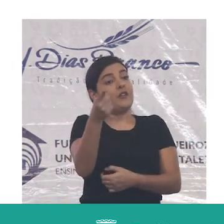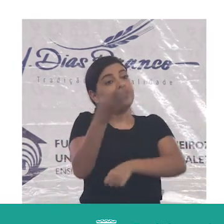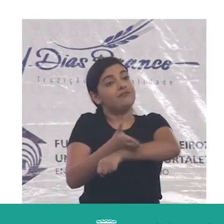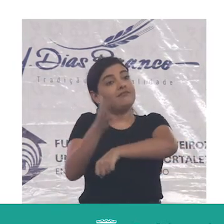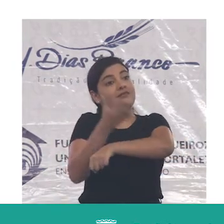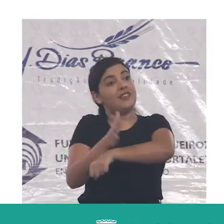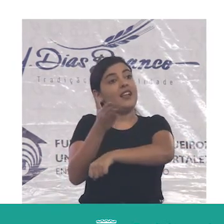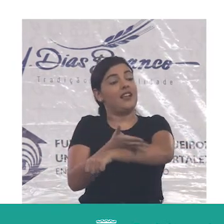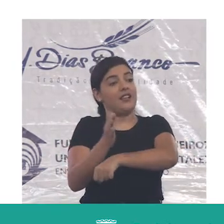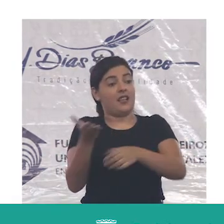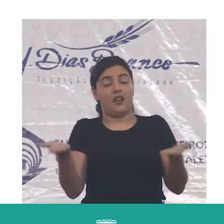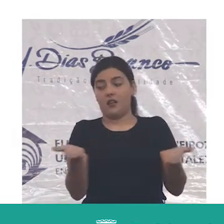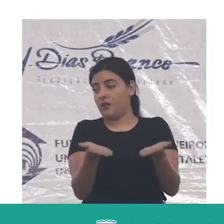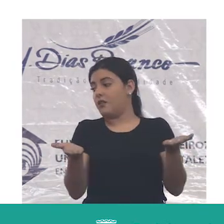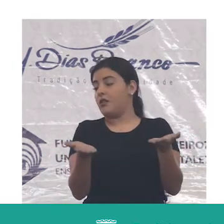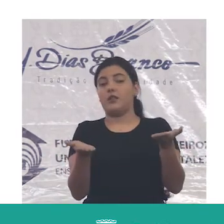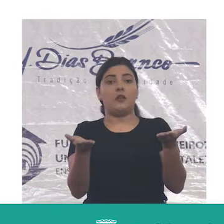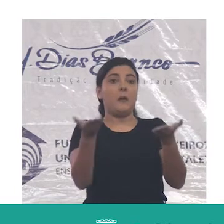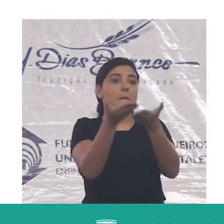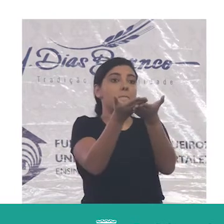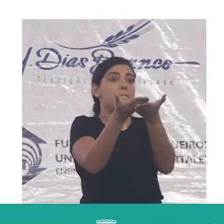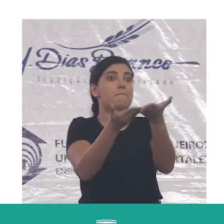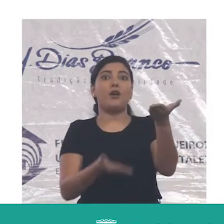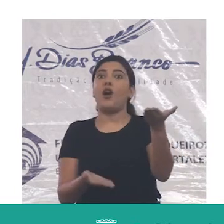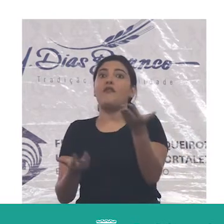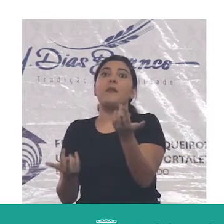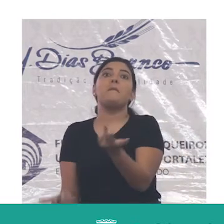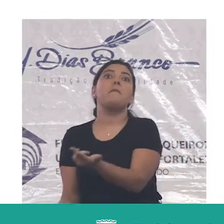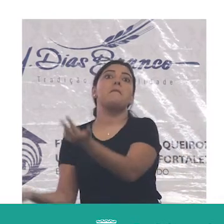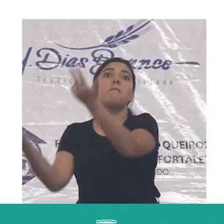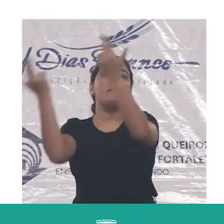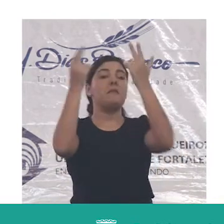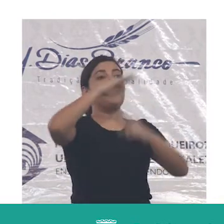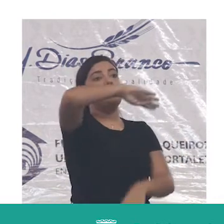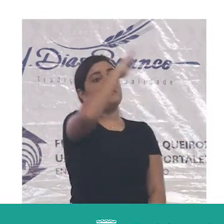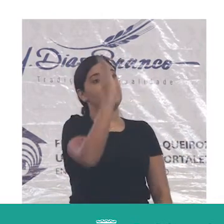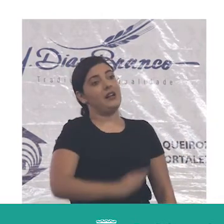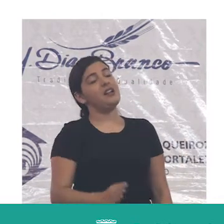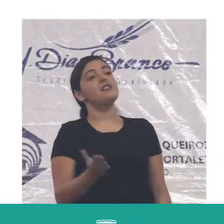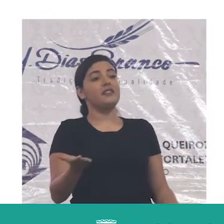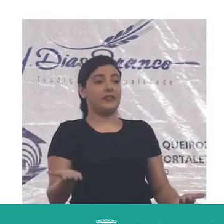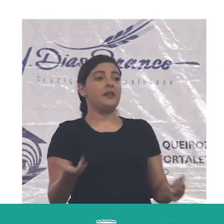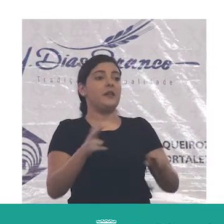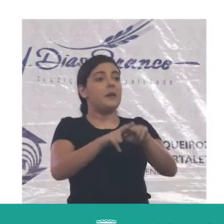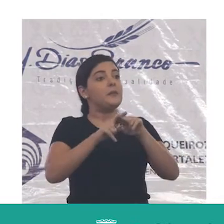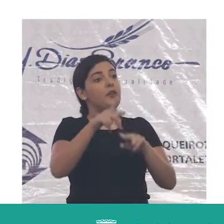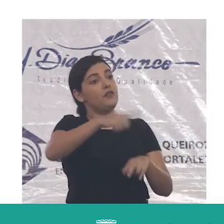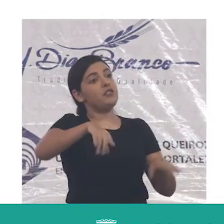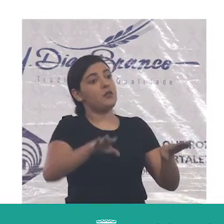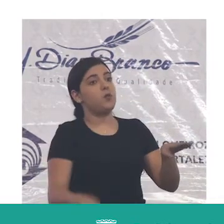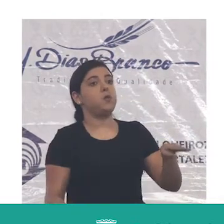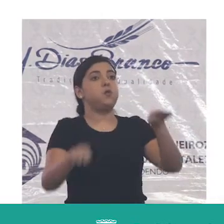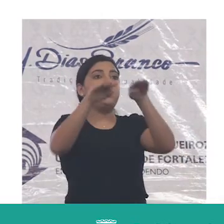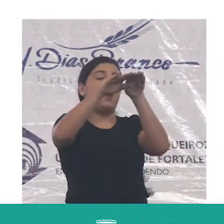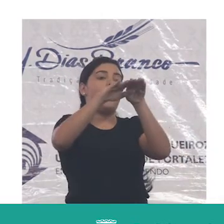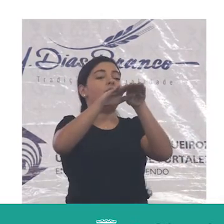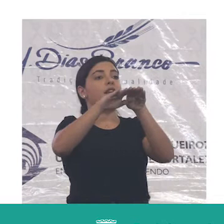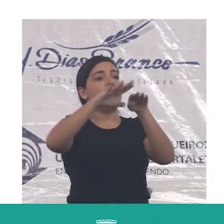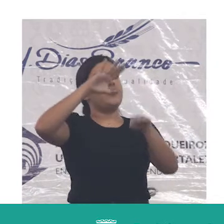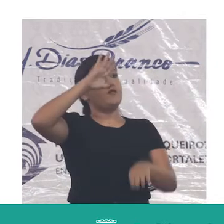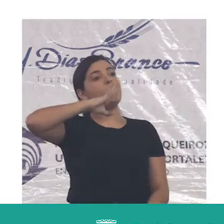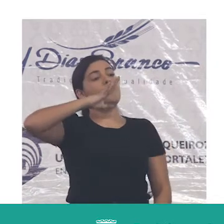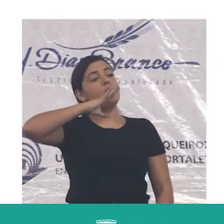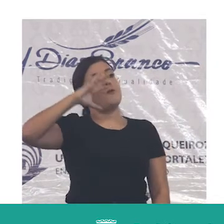para a mesma prova nem que todo mundo vai fazer pelo Brasil inteiro, eu tenho que apresentar. Até para deixá-la no mesmo patamar dos outros. É a ideia